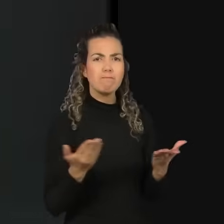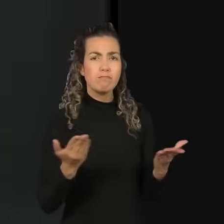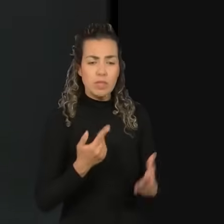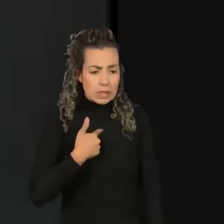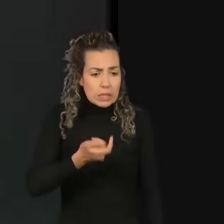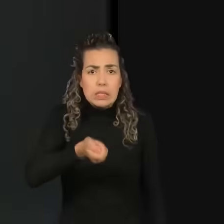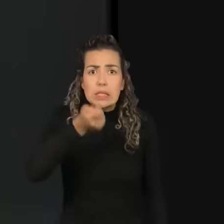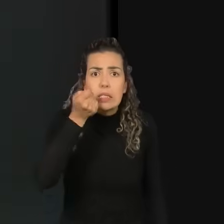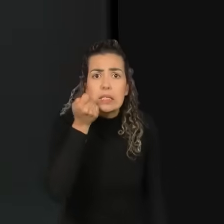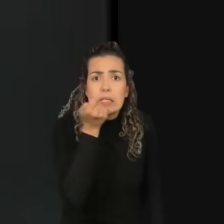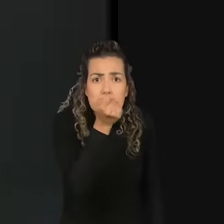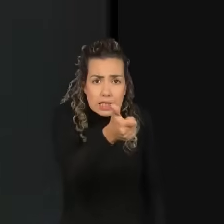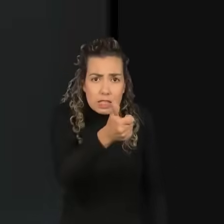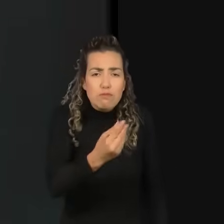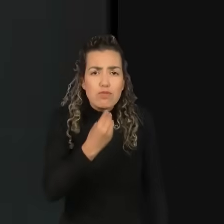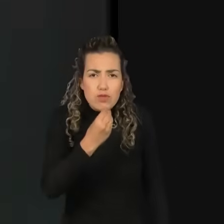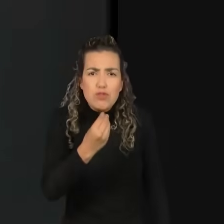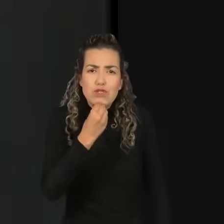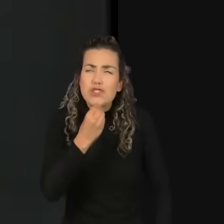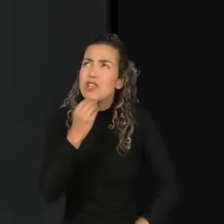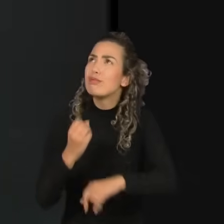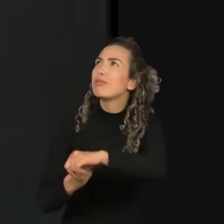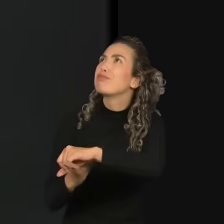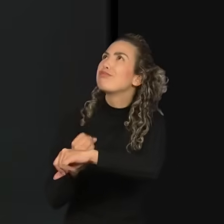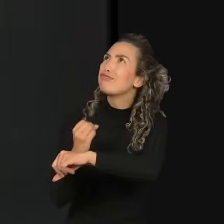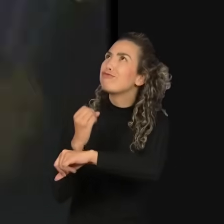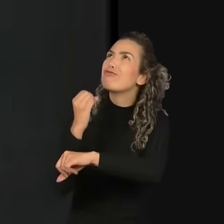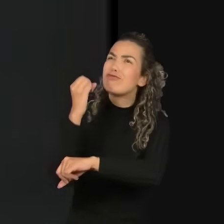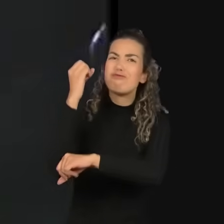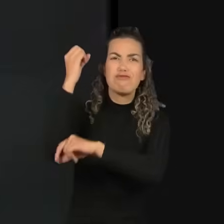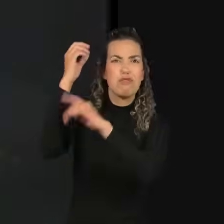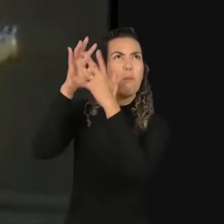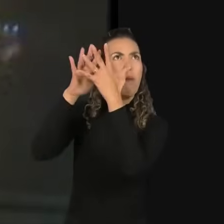triz, um dia nascer feliz, todo mundo.